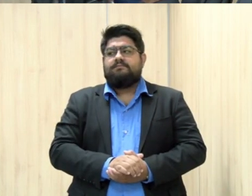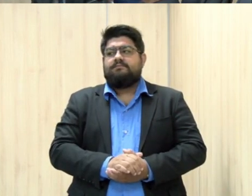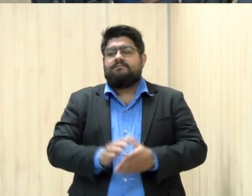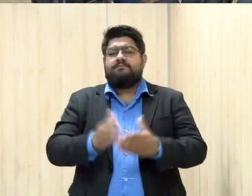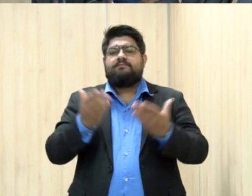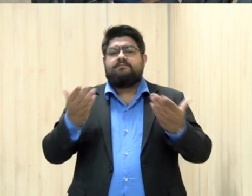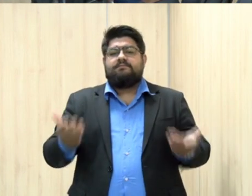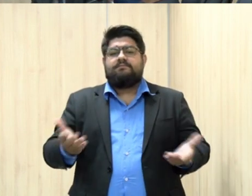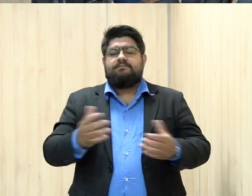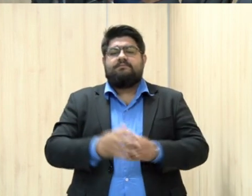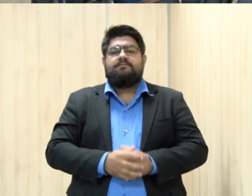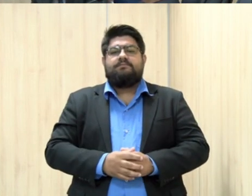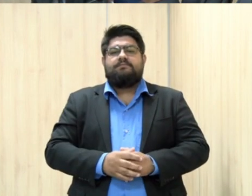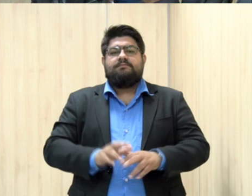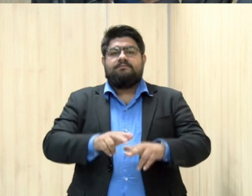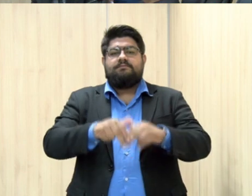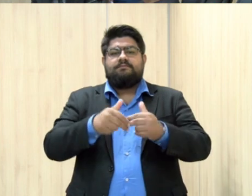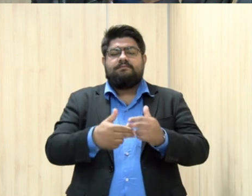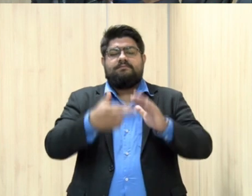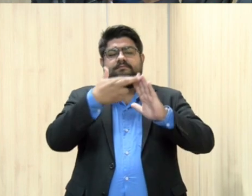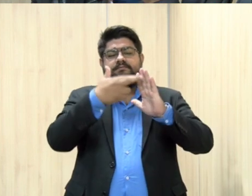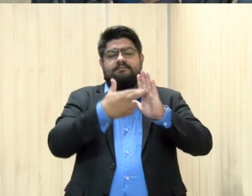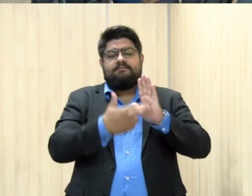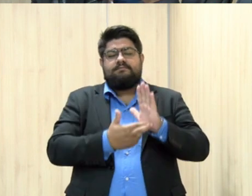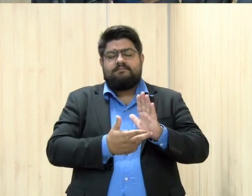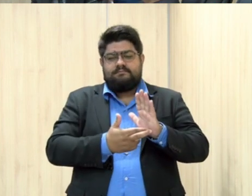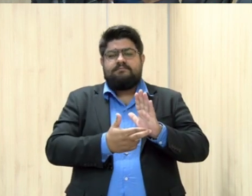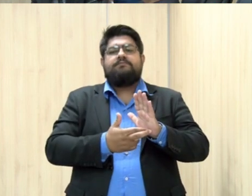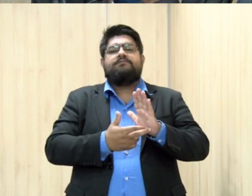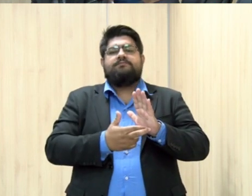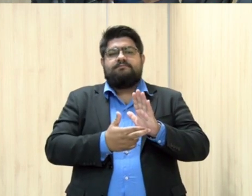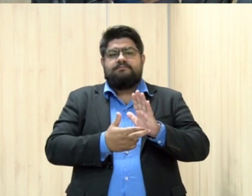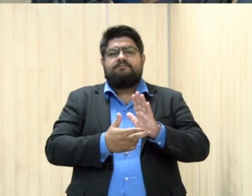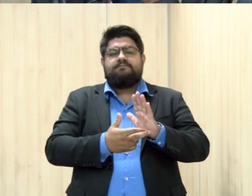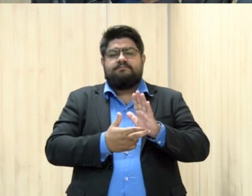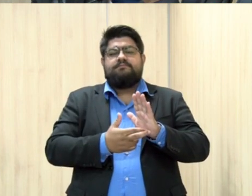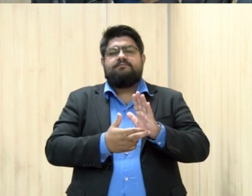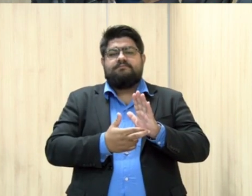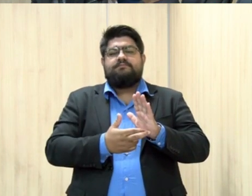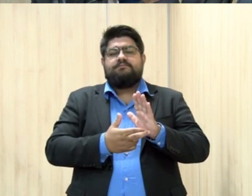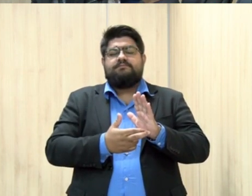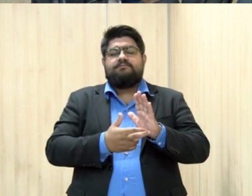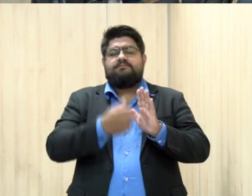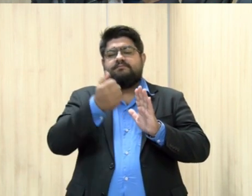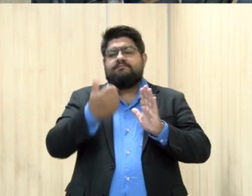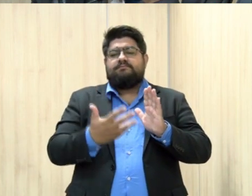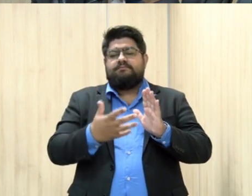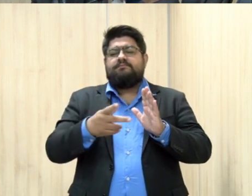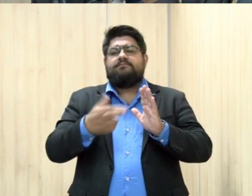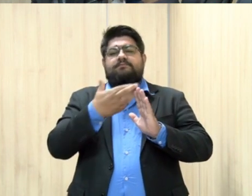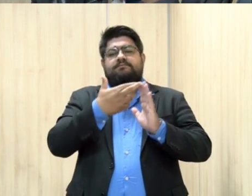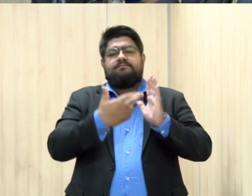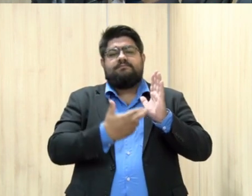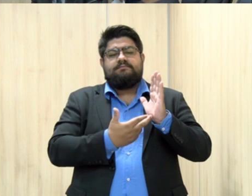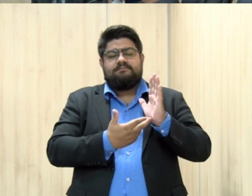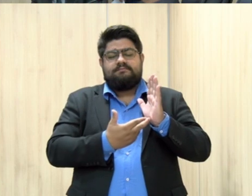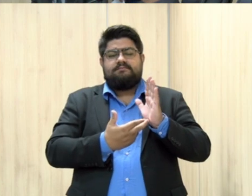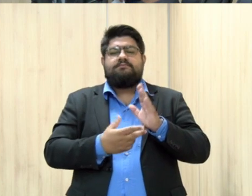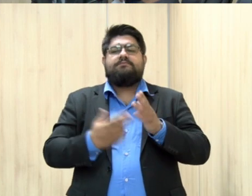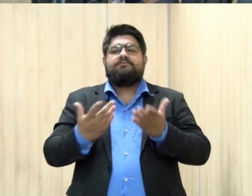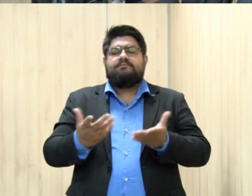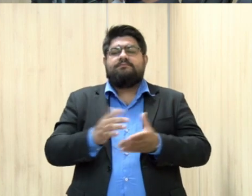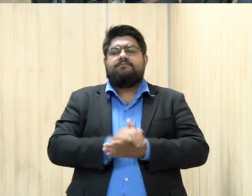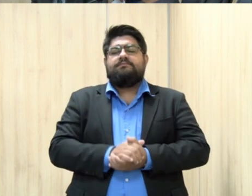portanto diante das normas trazidas como fundamentação no relatório sobre